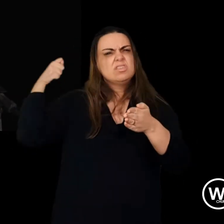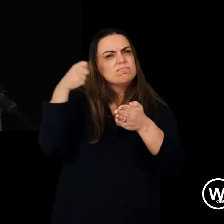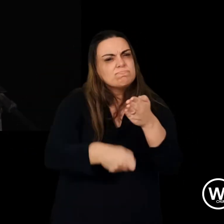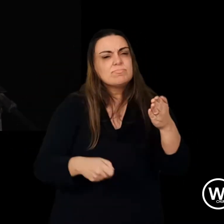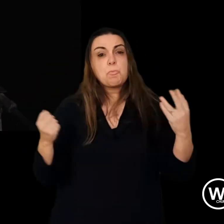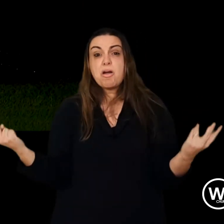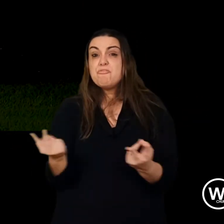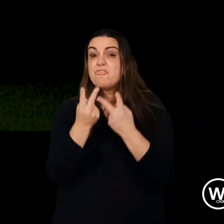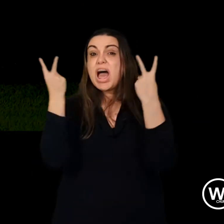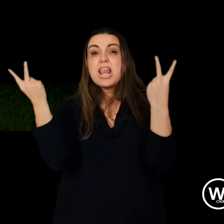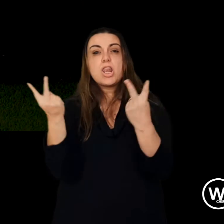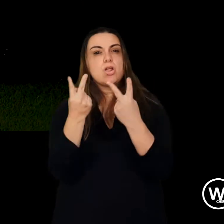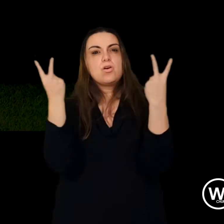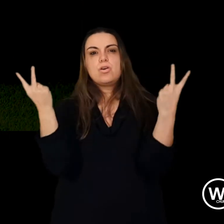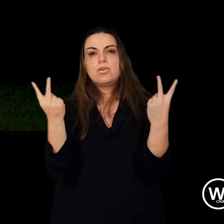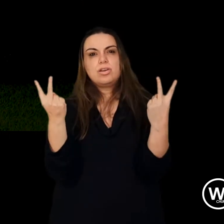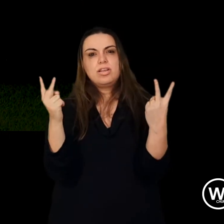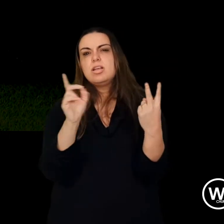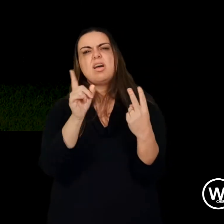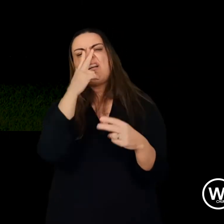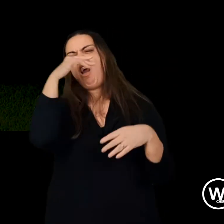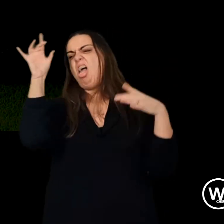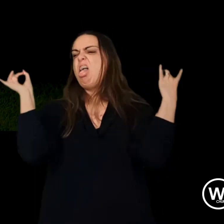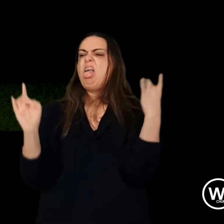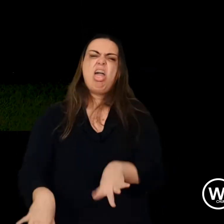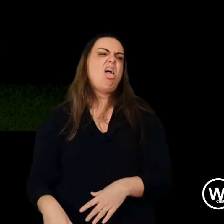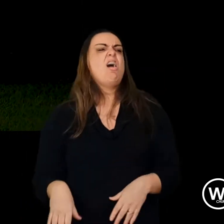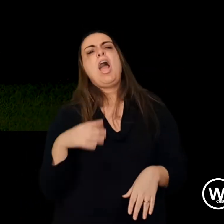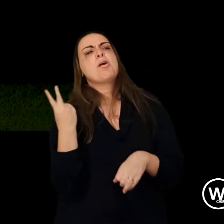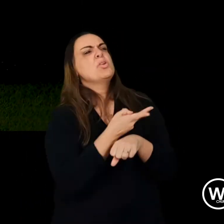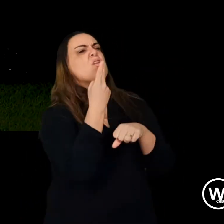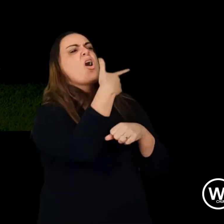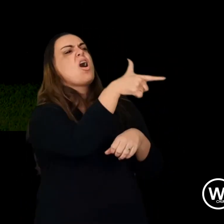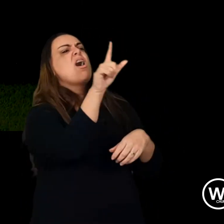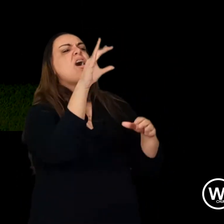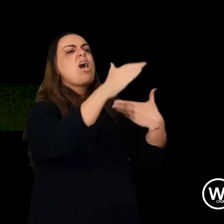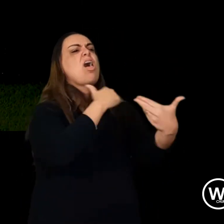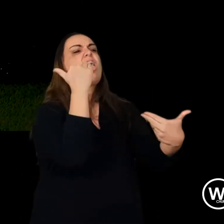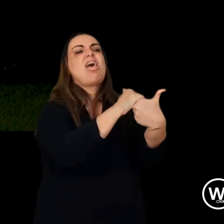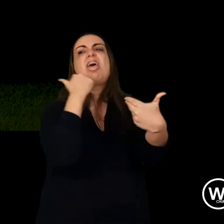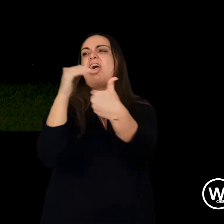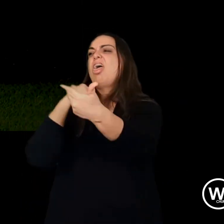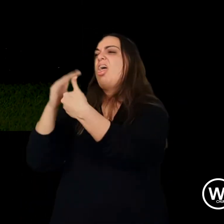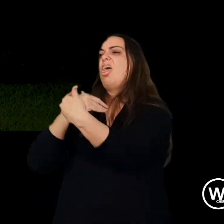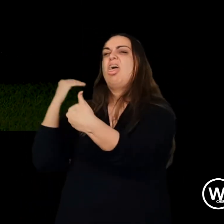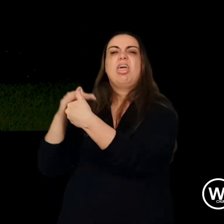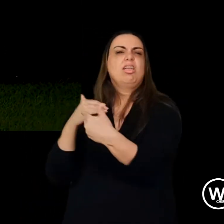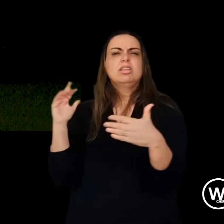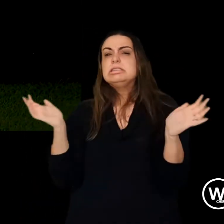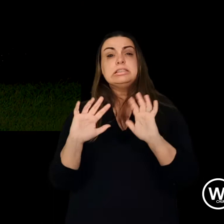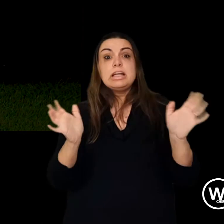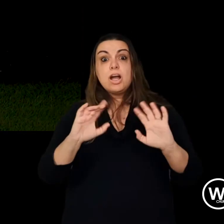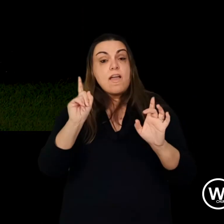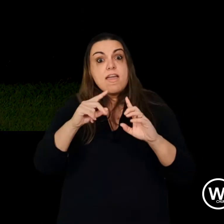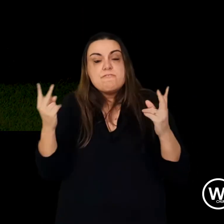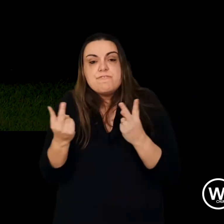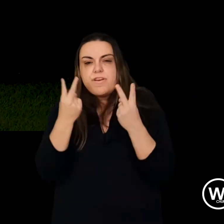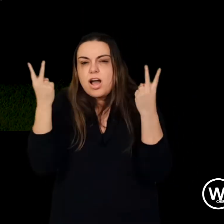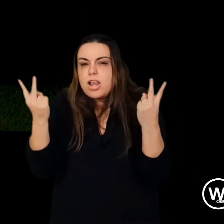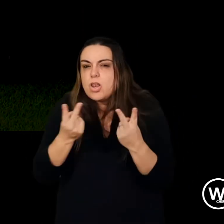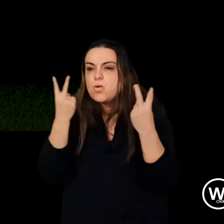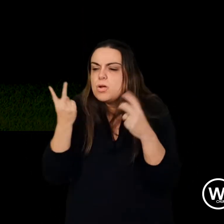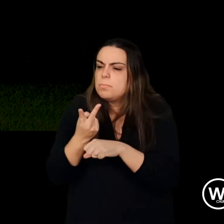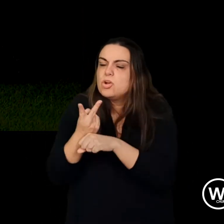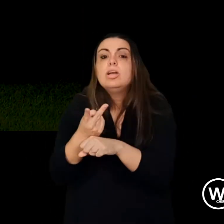de importância, de algo muito, mas muito valioso. E hoje em dia, o que